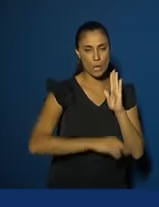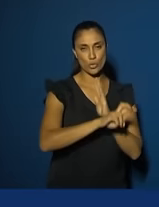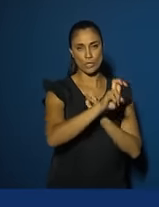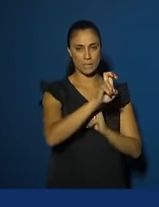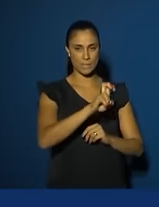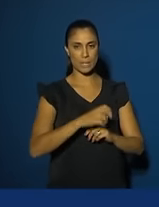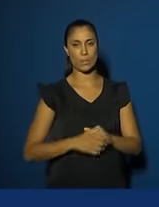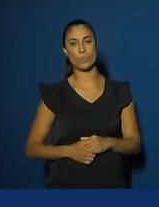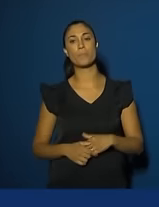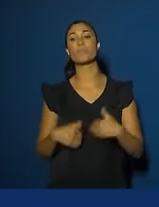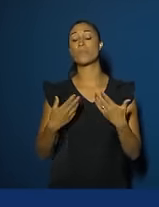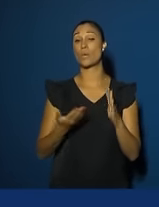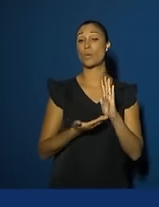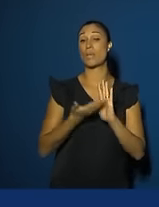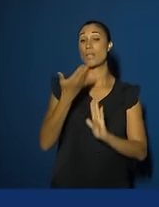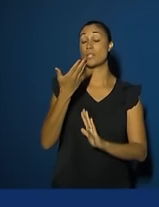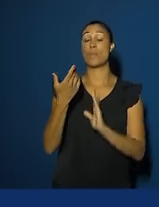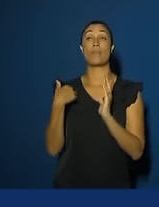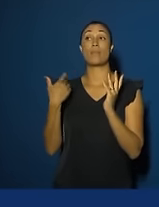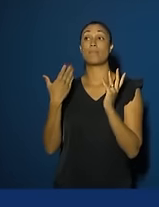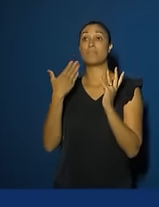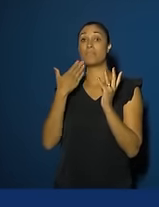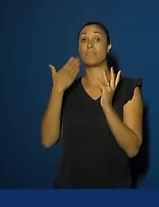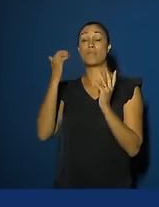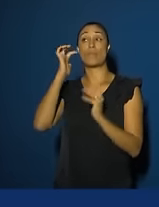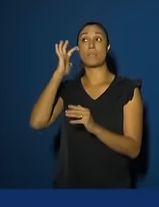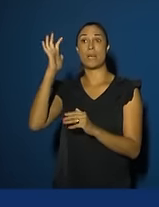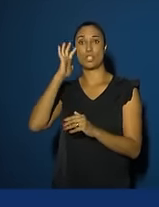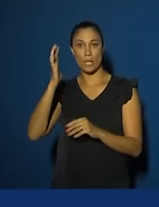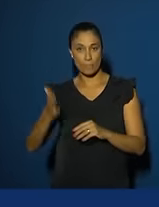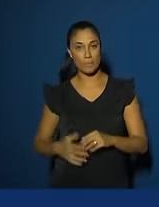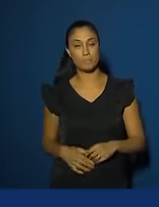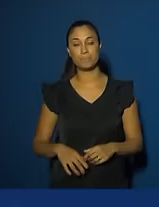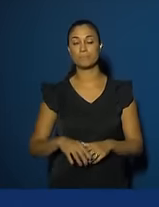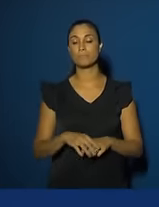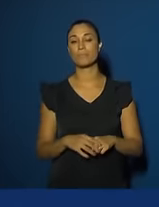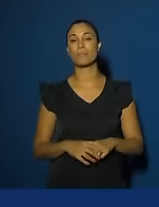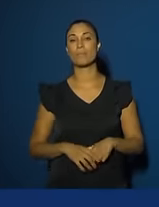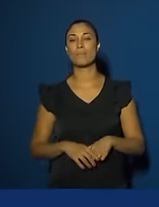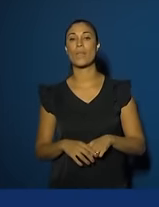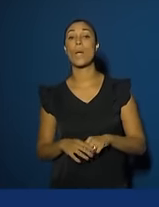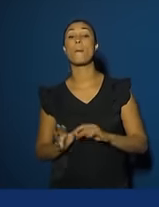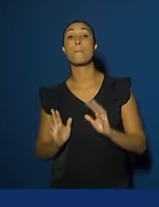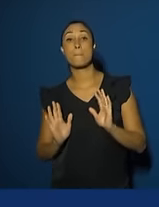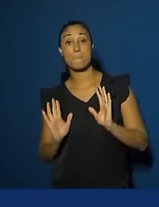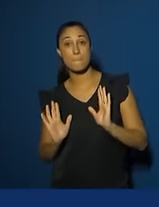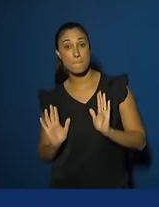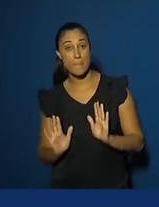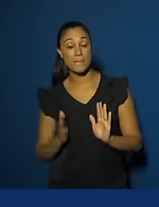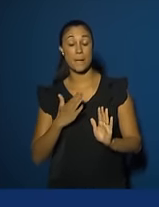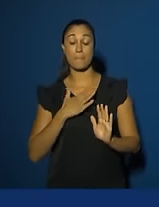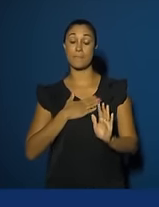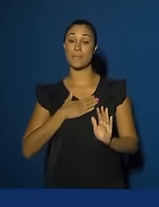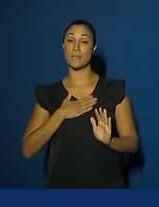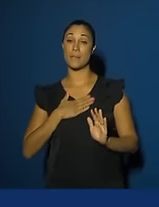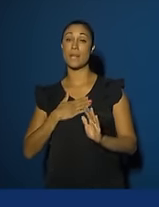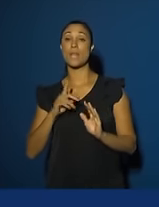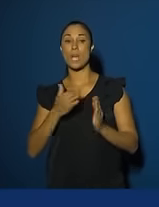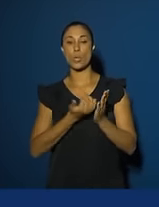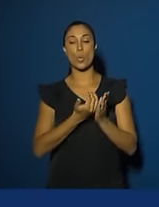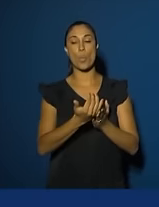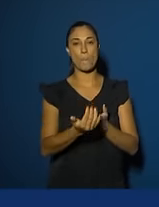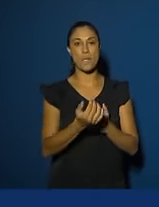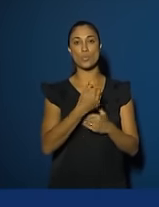e crescer até mais do que nós prevíamos mas a a minha sensação no começo do